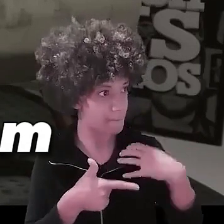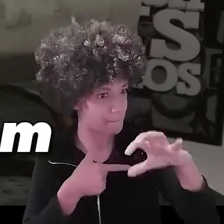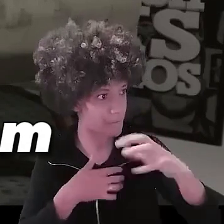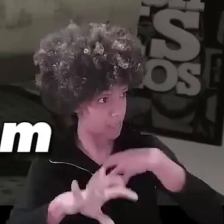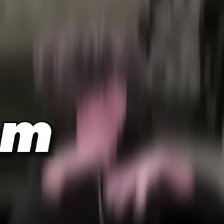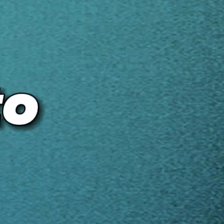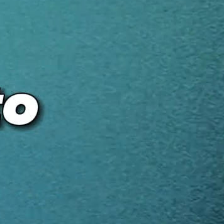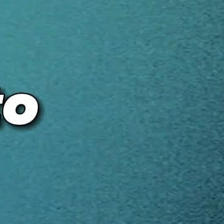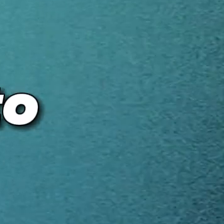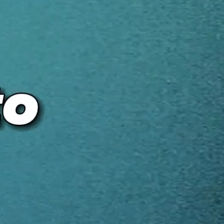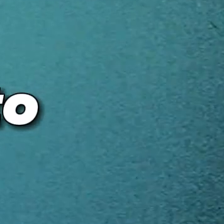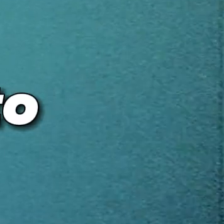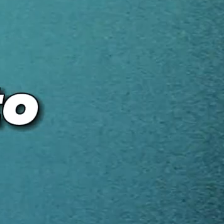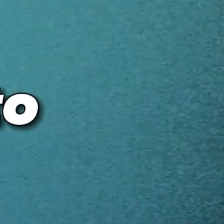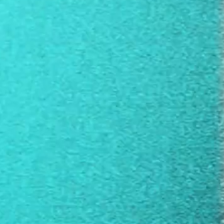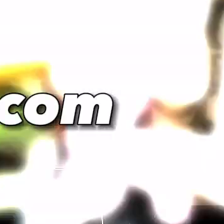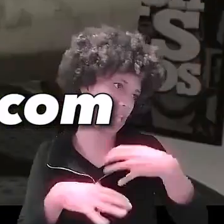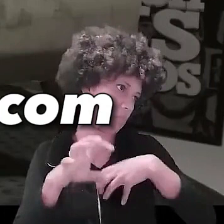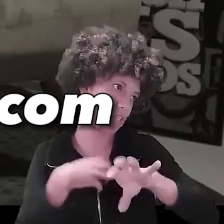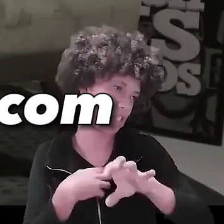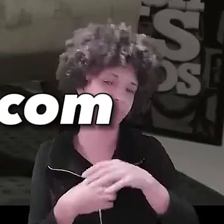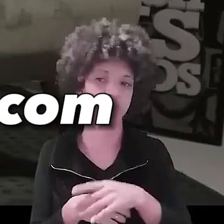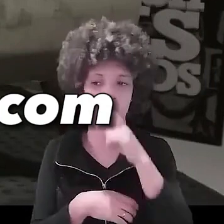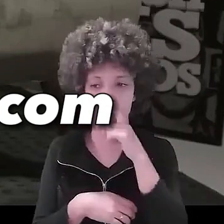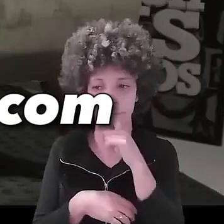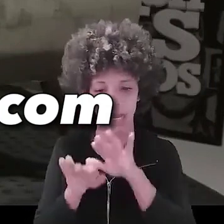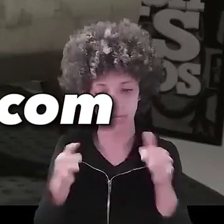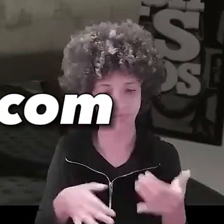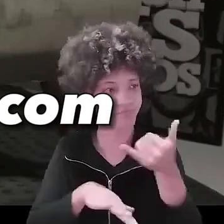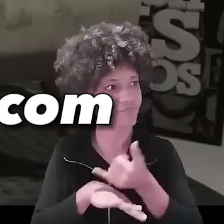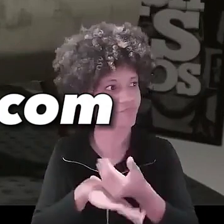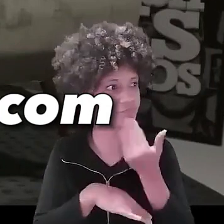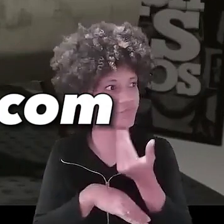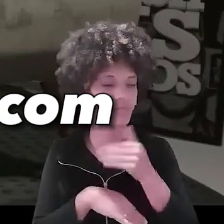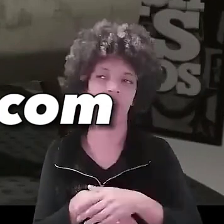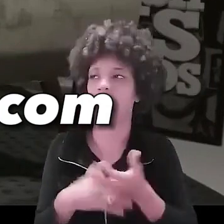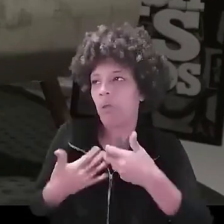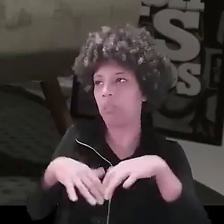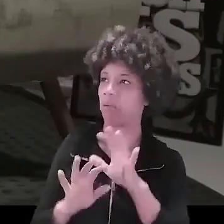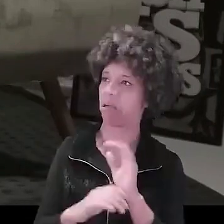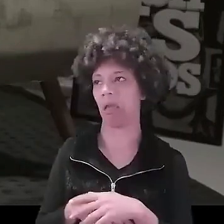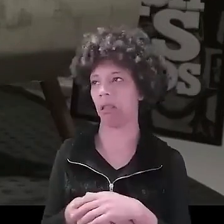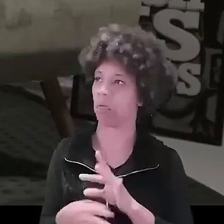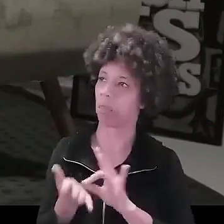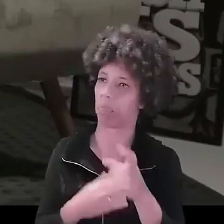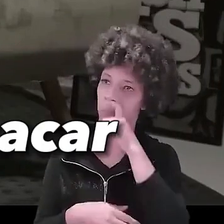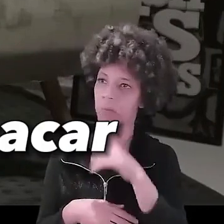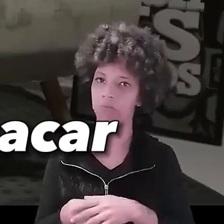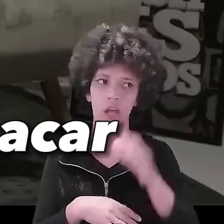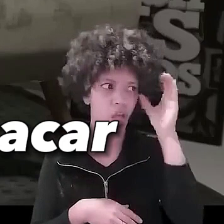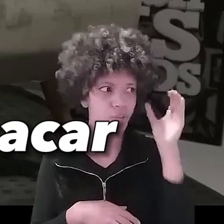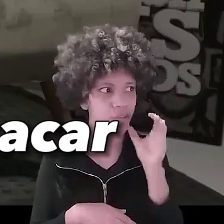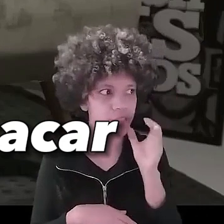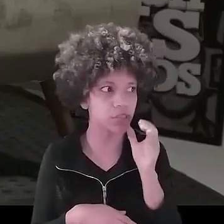Eu não sei se vocês percebem, mas o adolescente não é muito empático. Não, zero. Então o pai vai no jantar com o chefe... Eu não quero, pai. Pô, cara, o